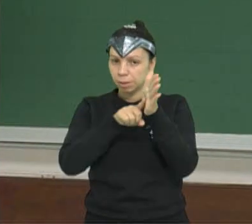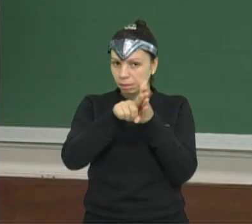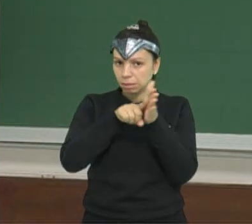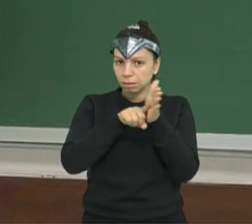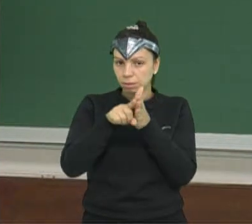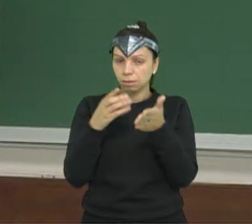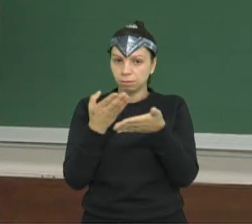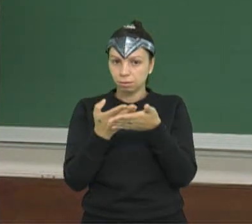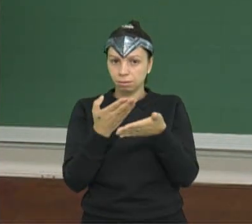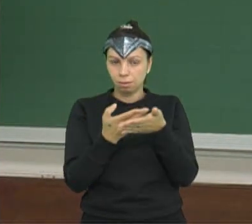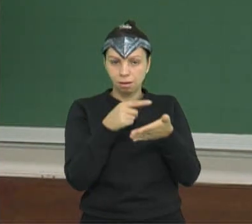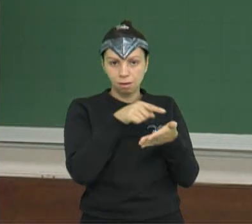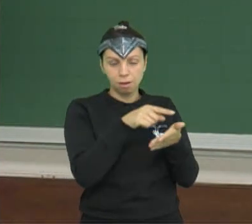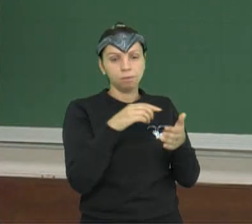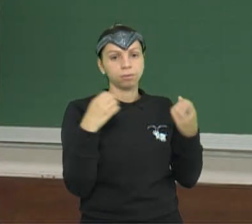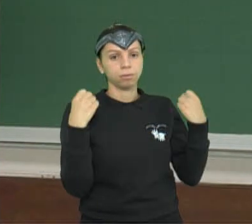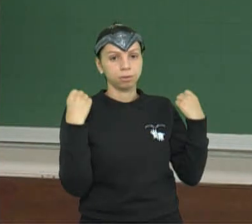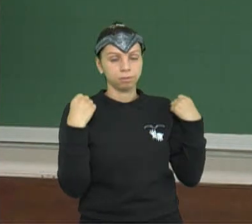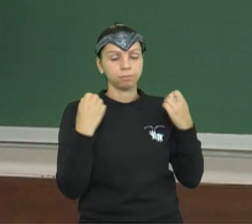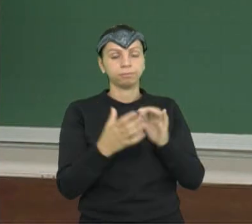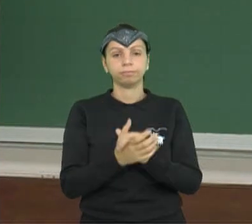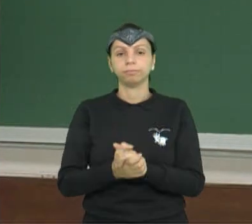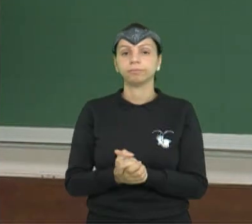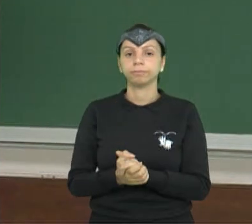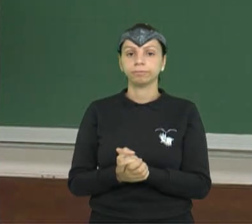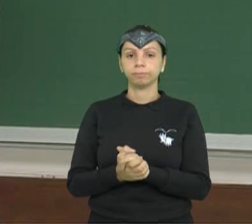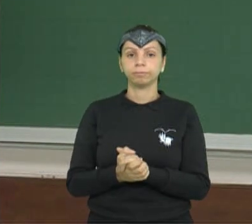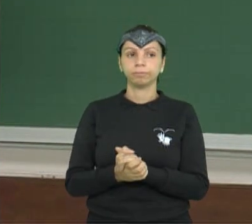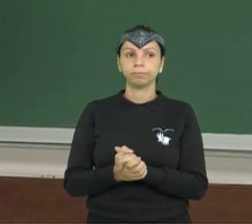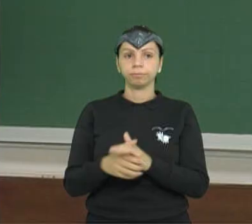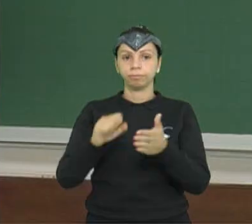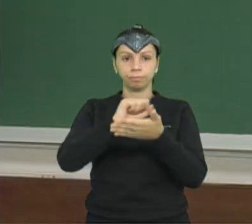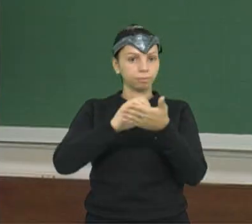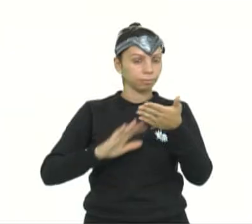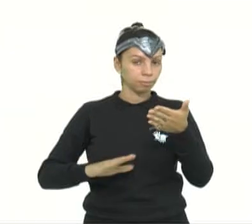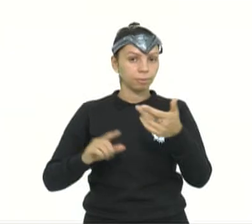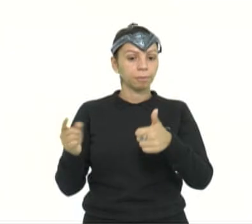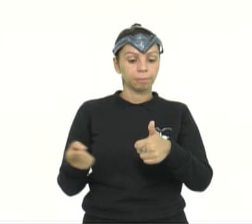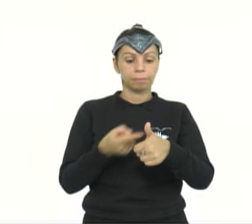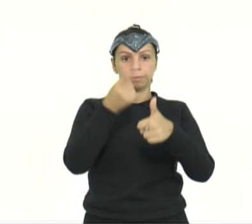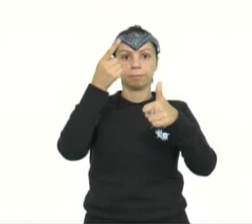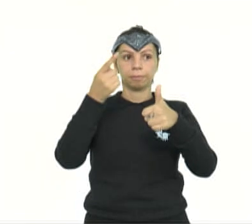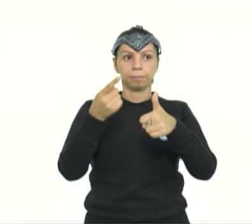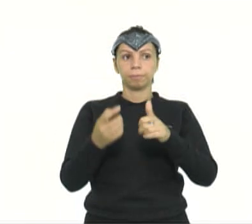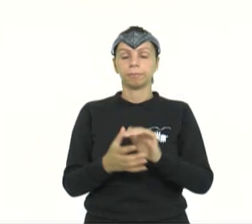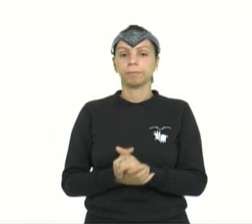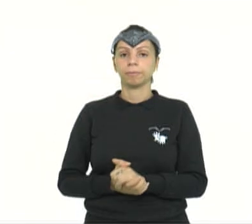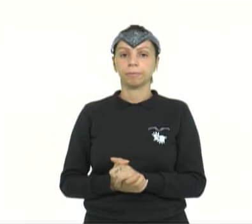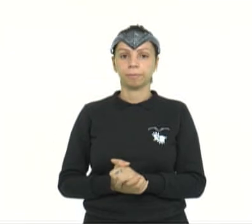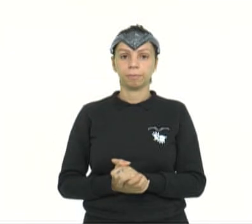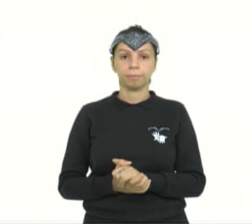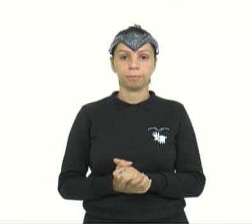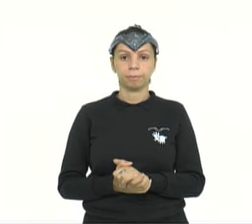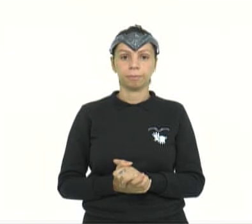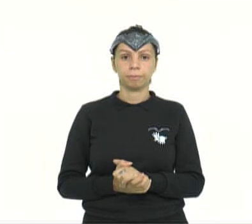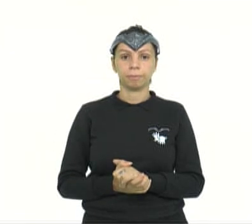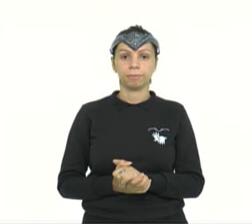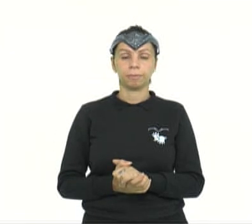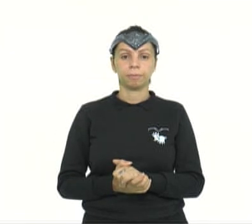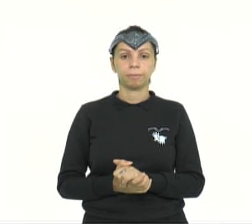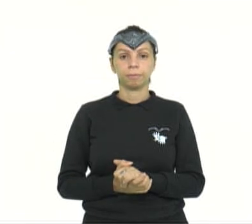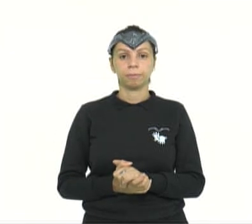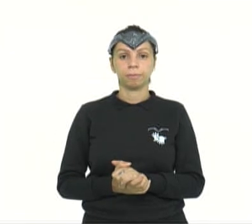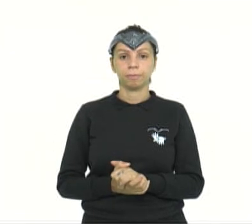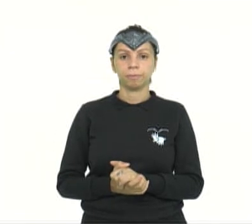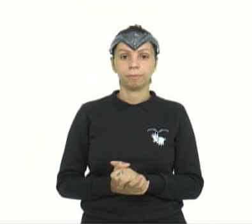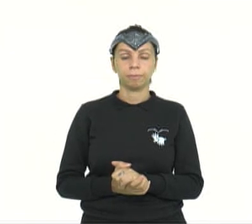atenção na aula. Vamos ao exercício relacionado a eles? Primeiro, why is Daredevil considered